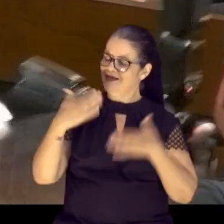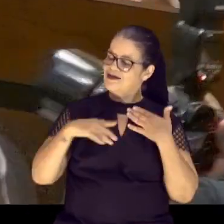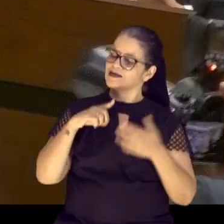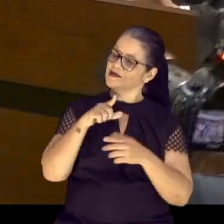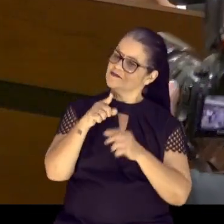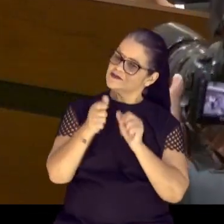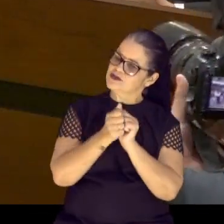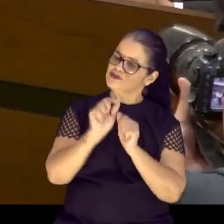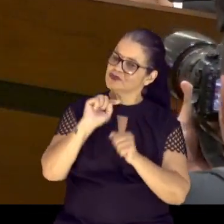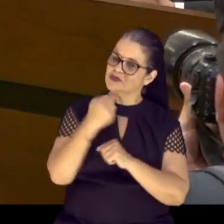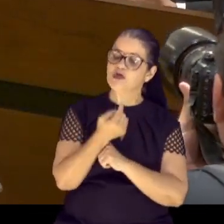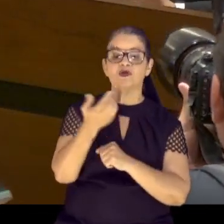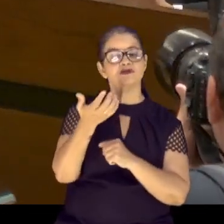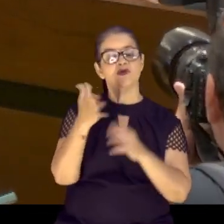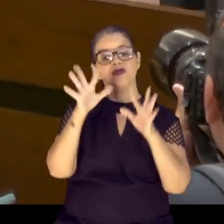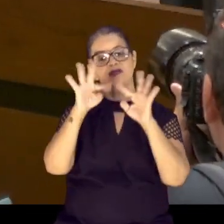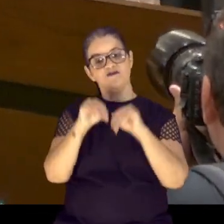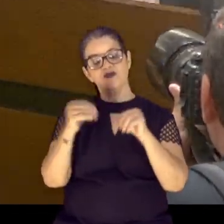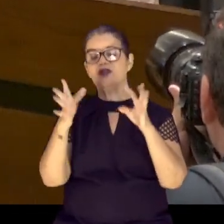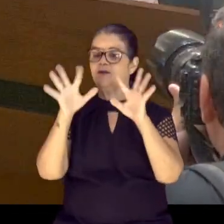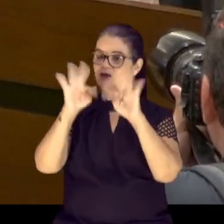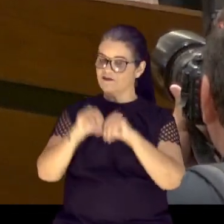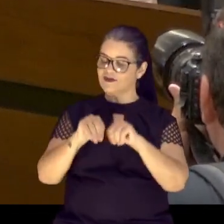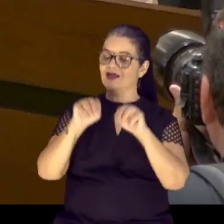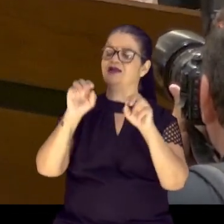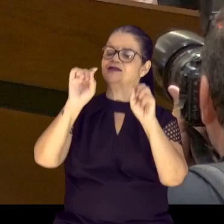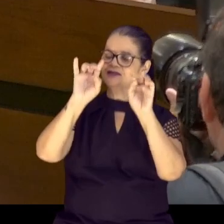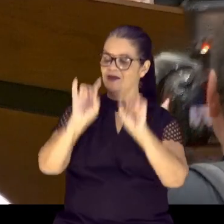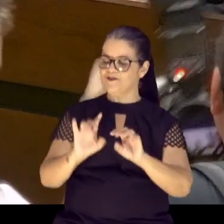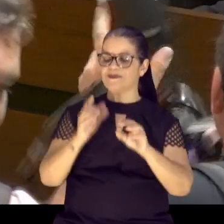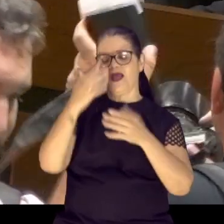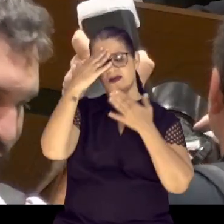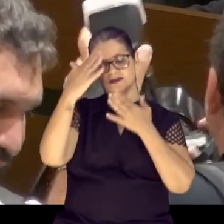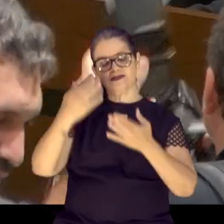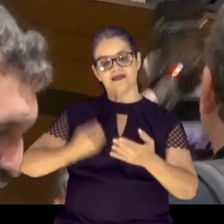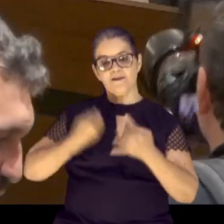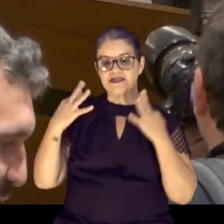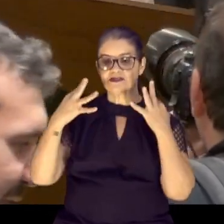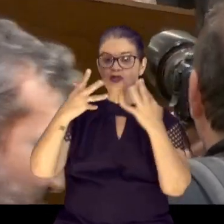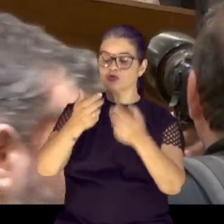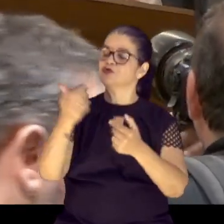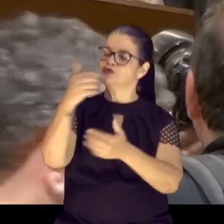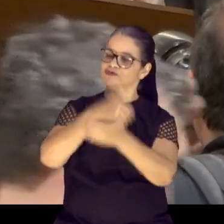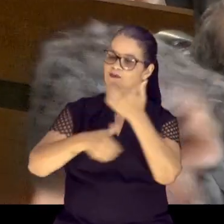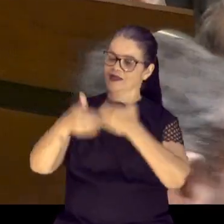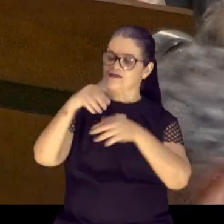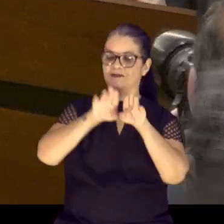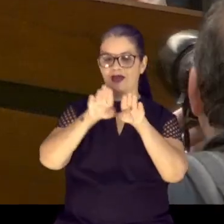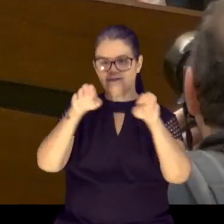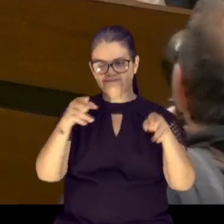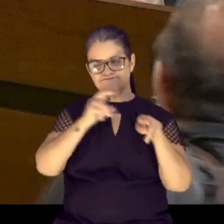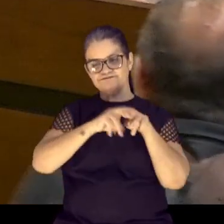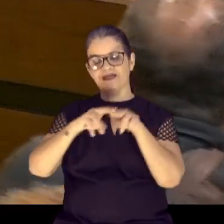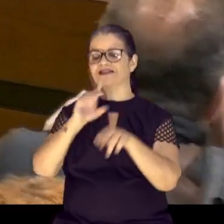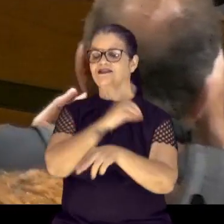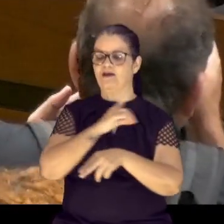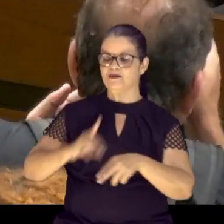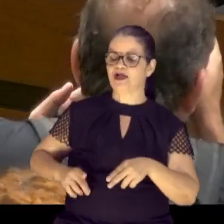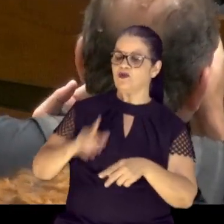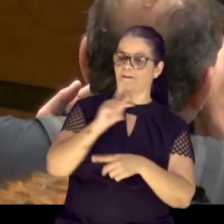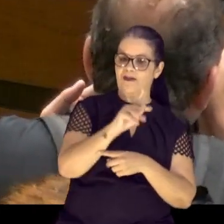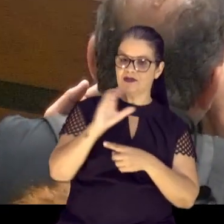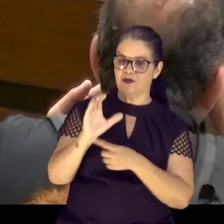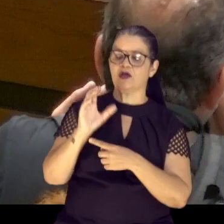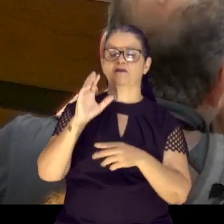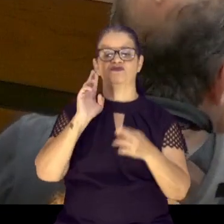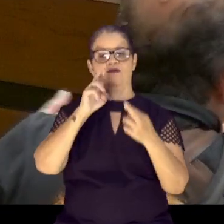Enfim, gente, eu queria, para encerrar essa sessão, agradecer a presença de todos que compuseram aqui a mesa conosco, nosso deputado federal Pedro Campos,